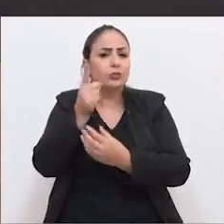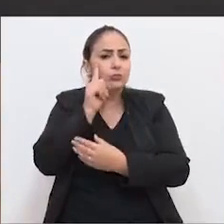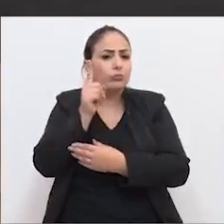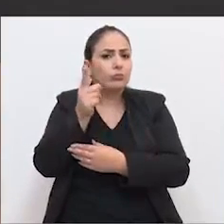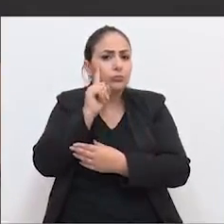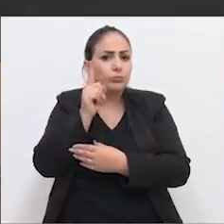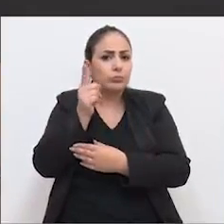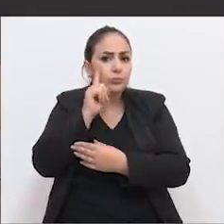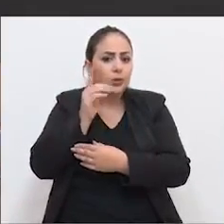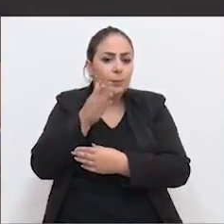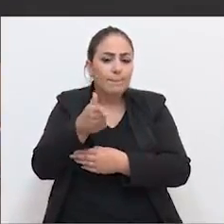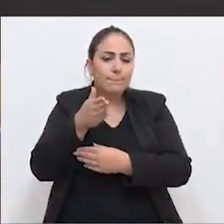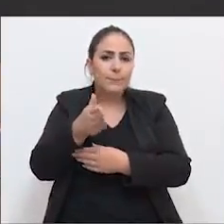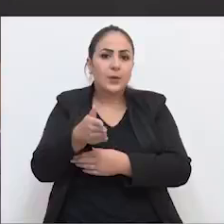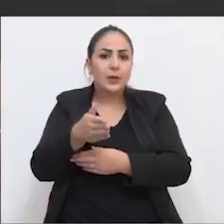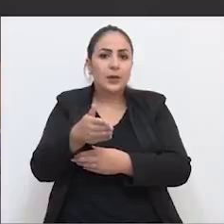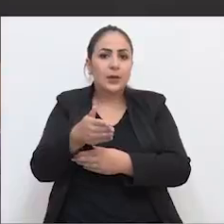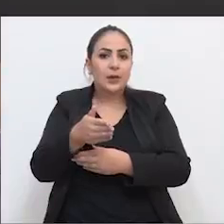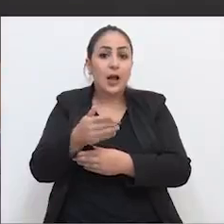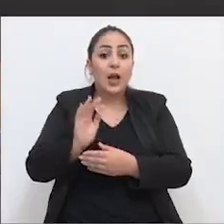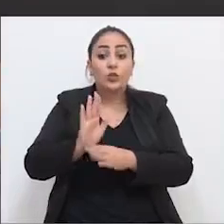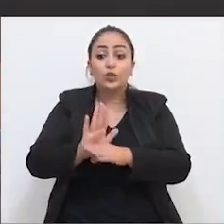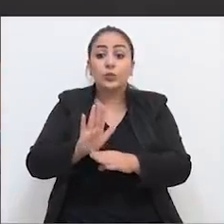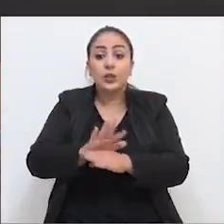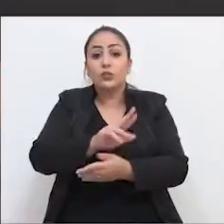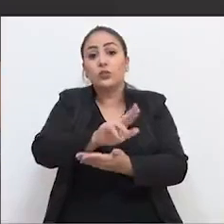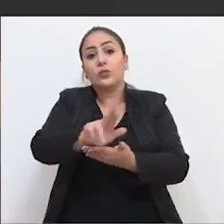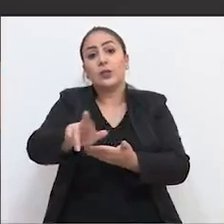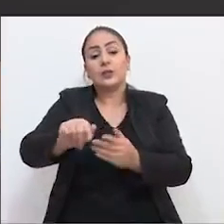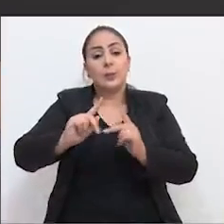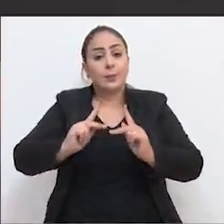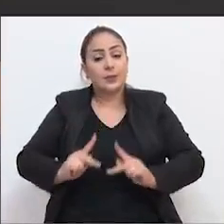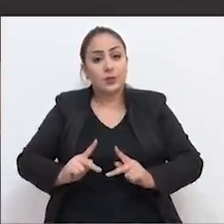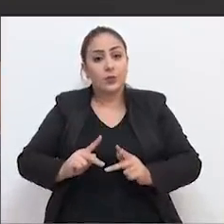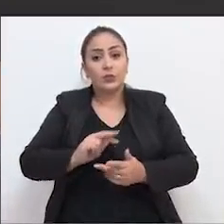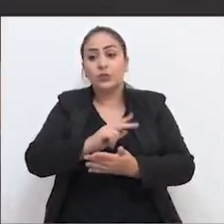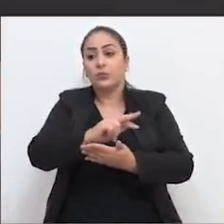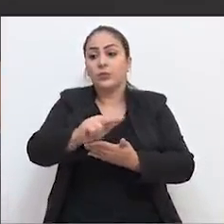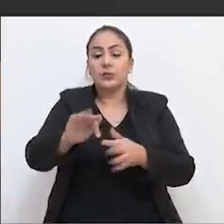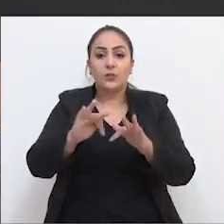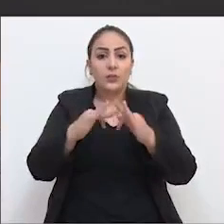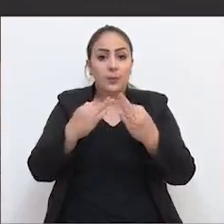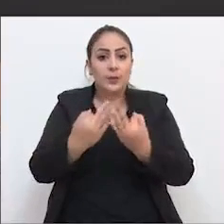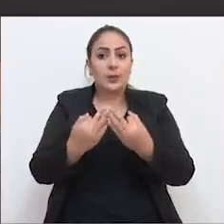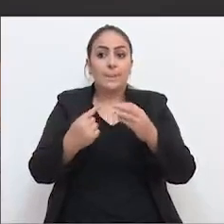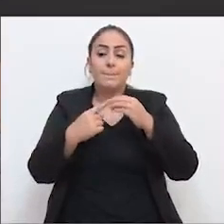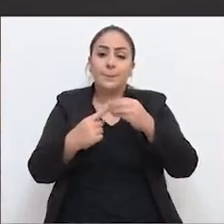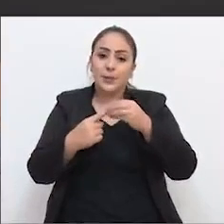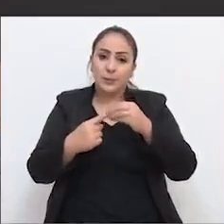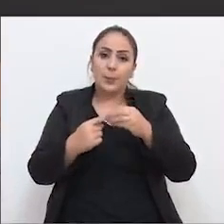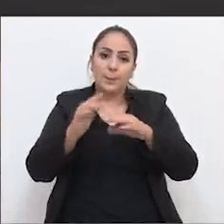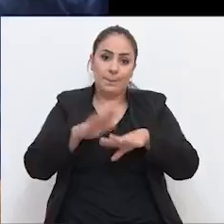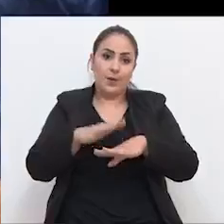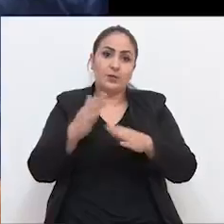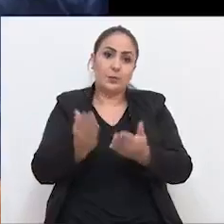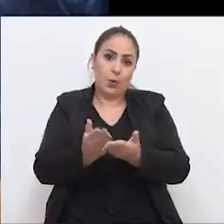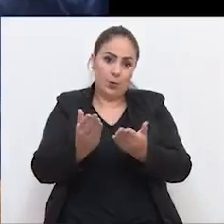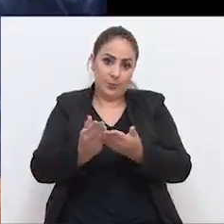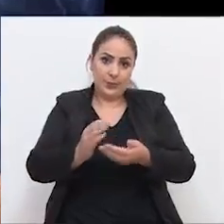comunidade, no dia a dia, estendendo a mão para inúmeras pessoas, inúmeras famílias, principalmente os mais